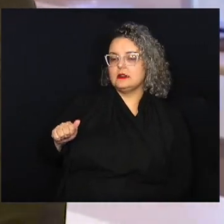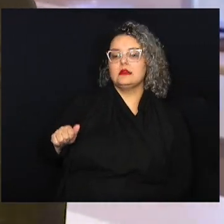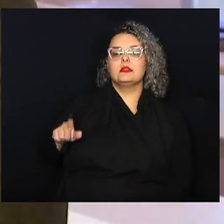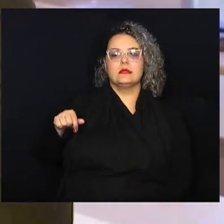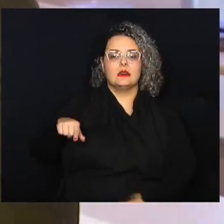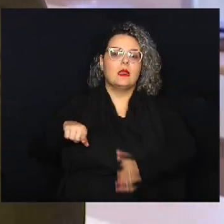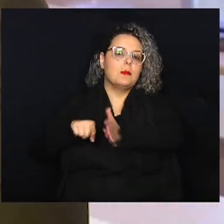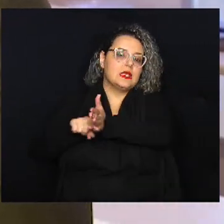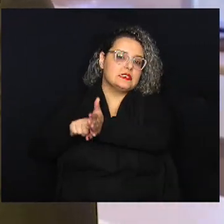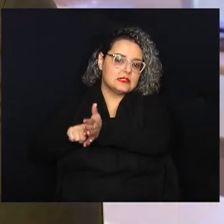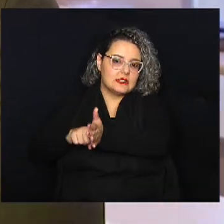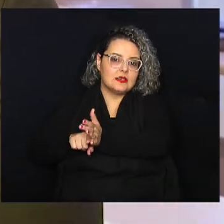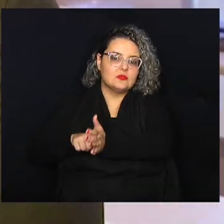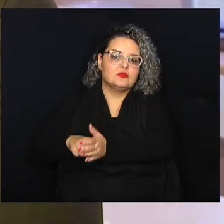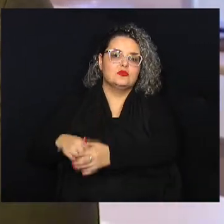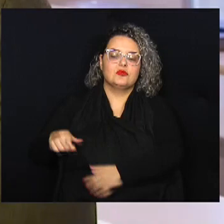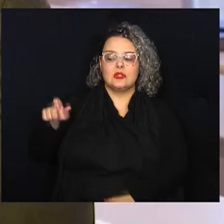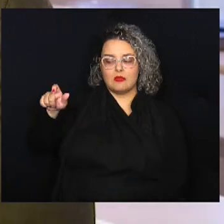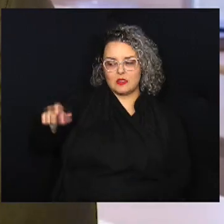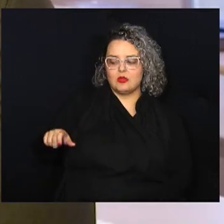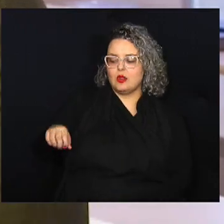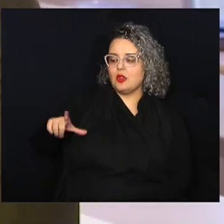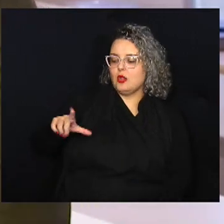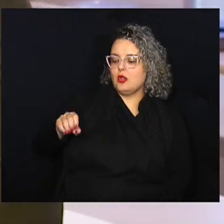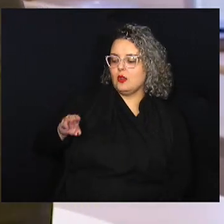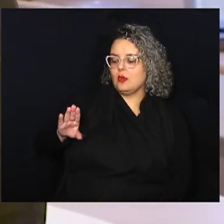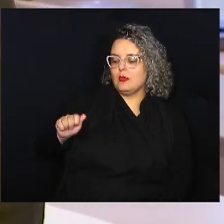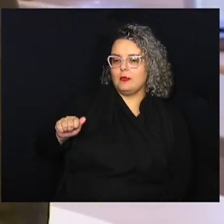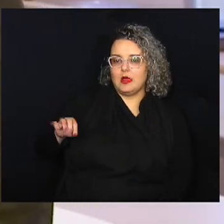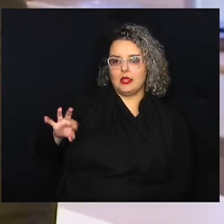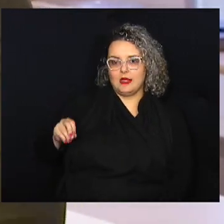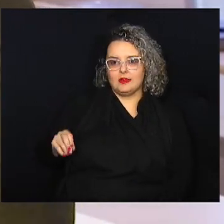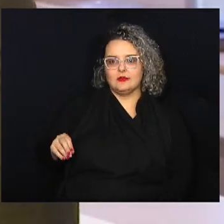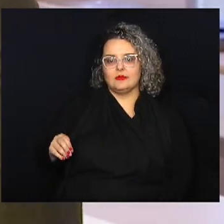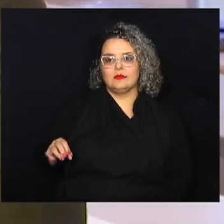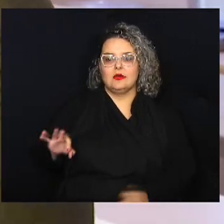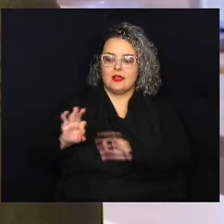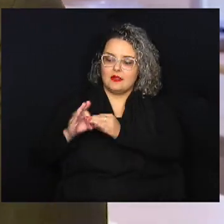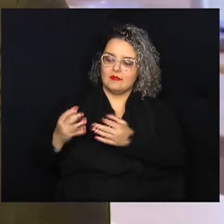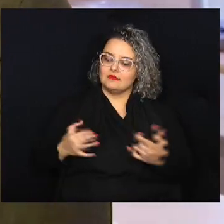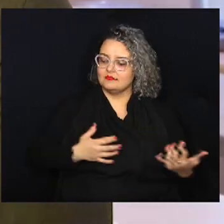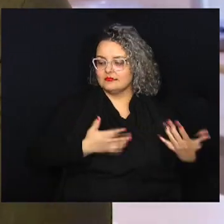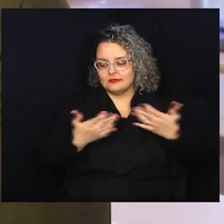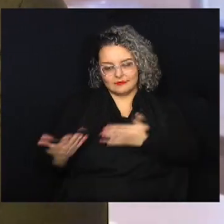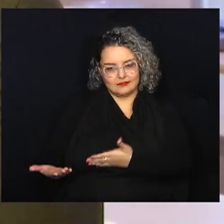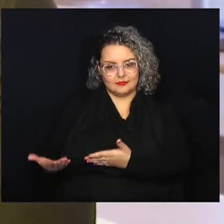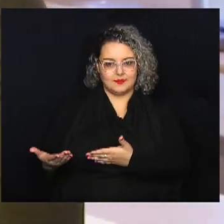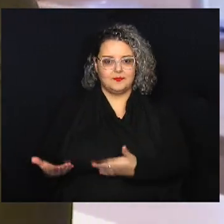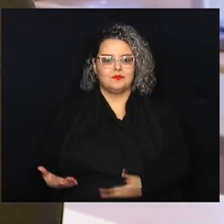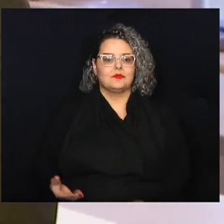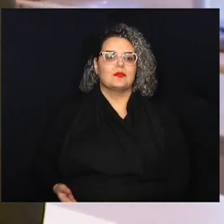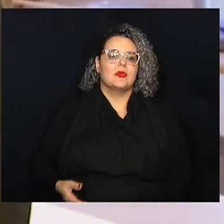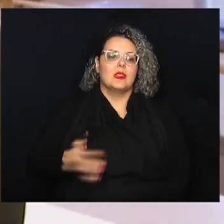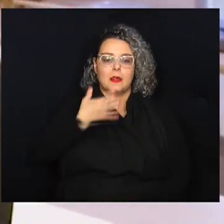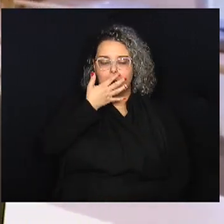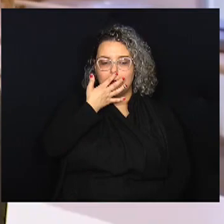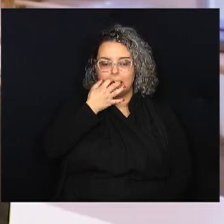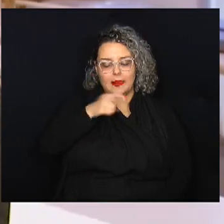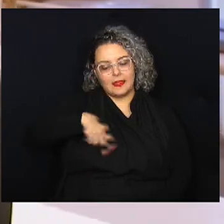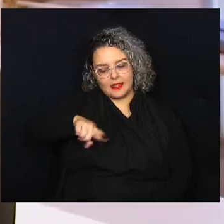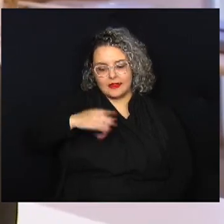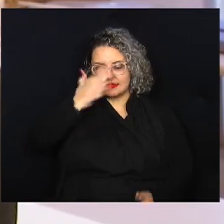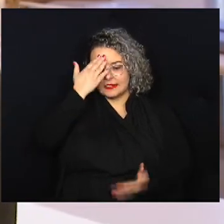e convenceu, trouxe a família até aqui, né, para conhecer o nosso trabalho, e convenceu a depositar esse